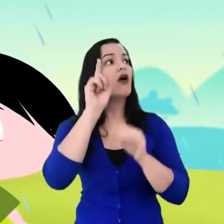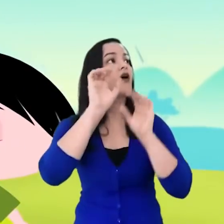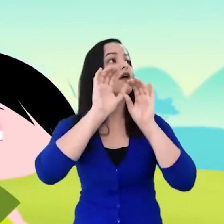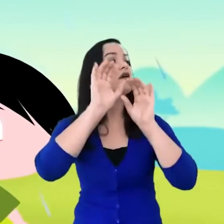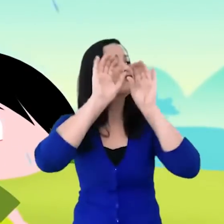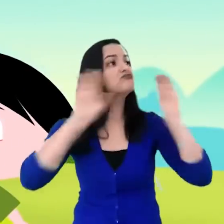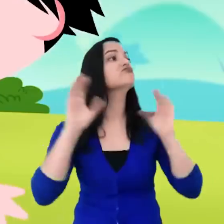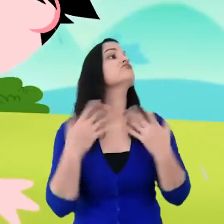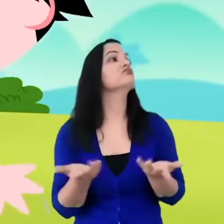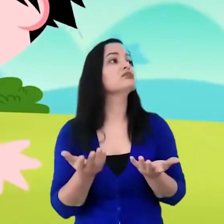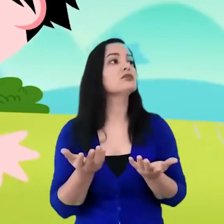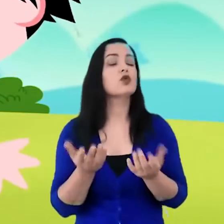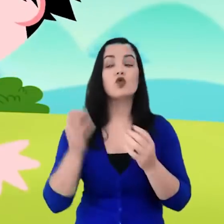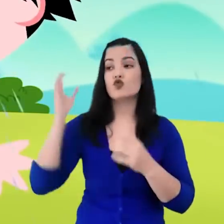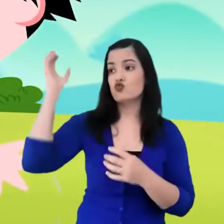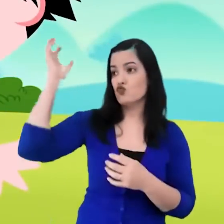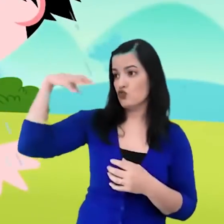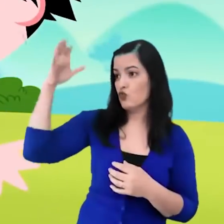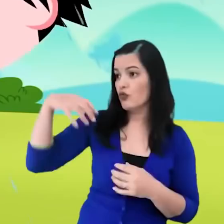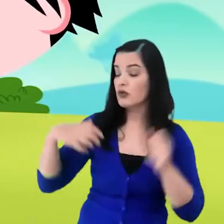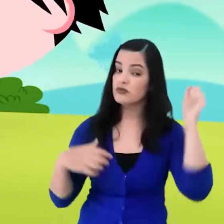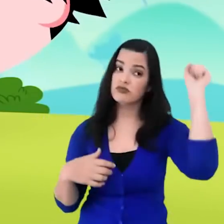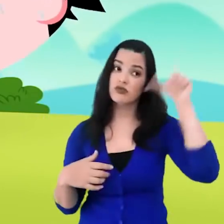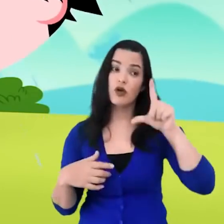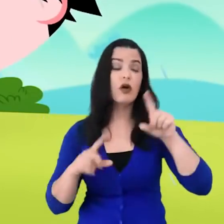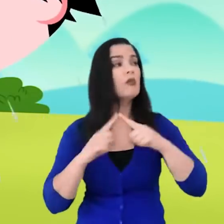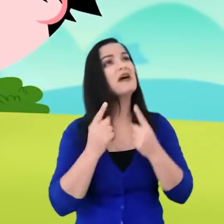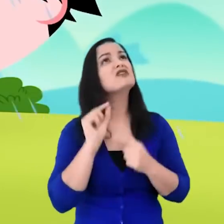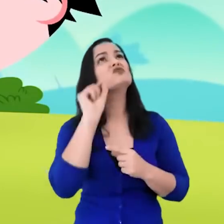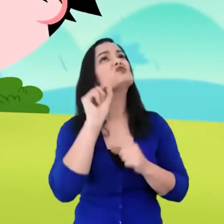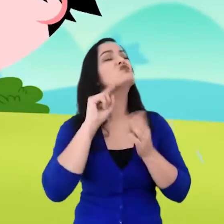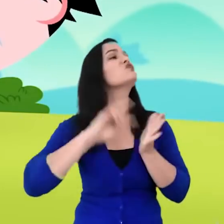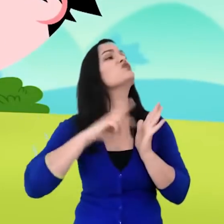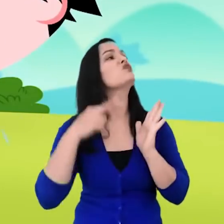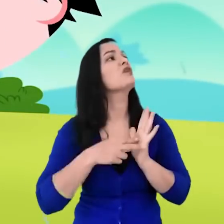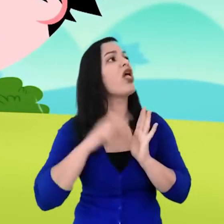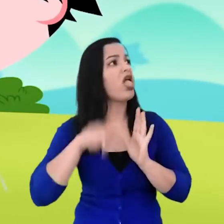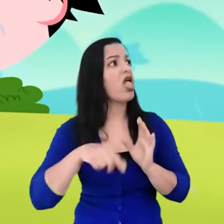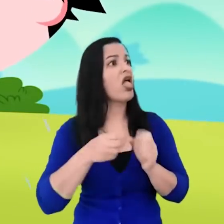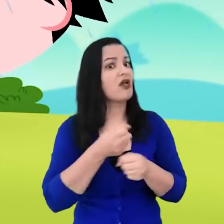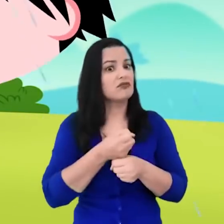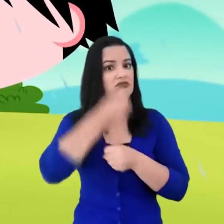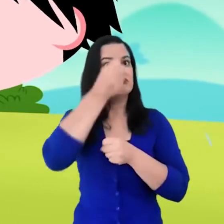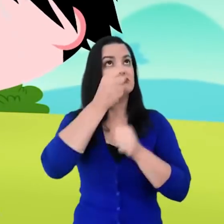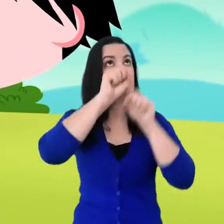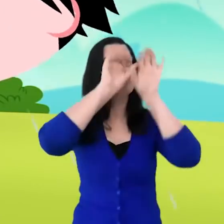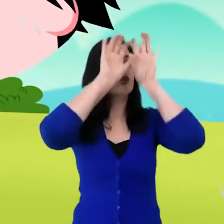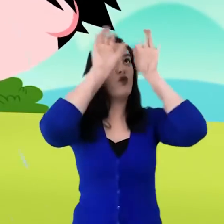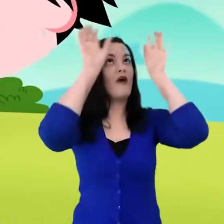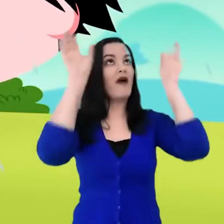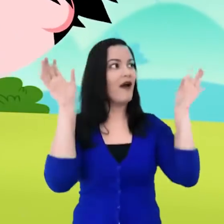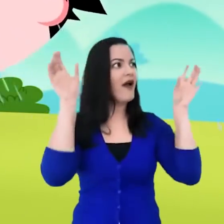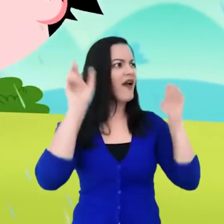é? Ele parece ser o guarda-chuva. Será que o arco-íris é o guarda-chuva do céu?